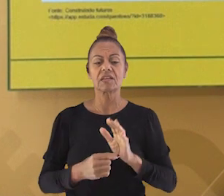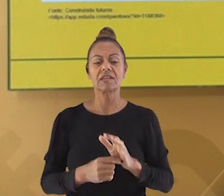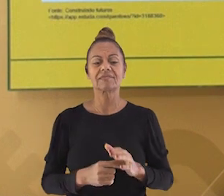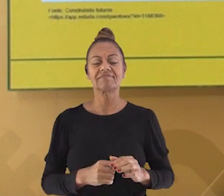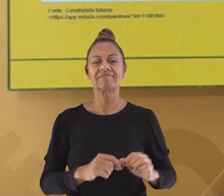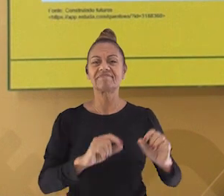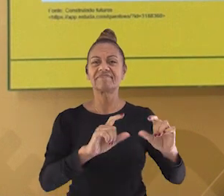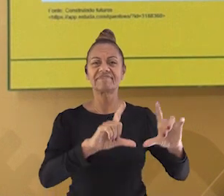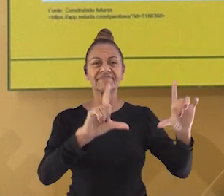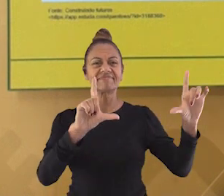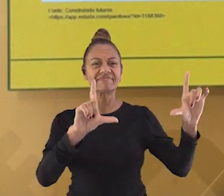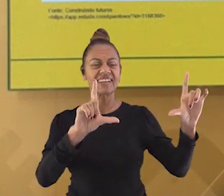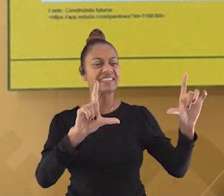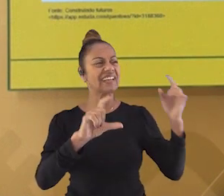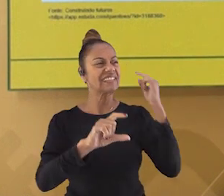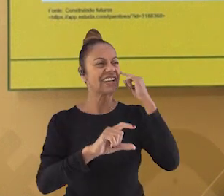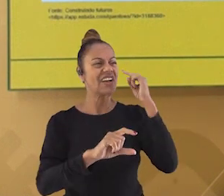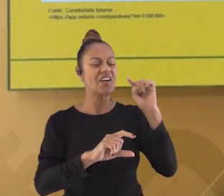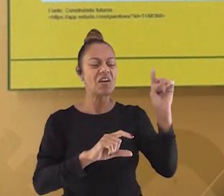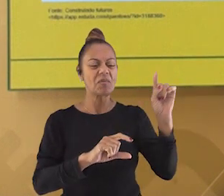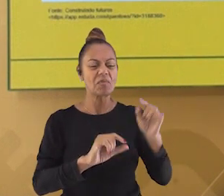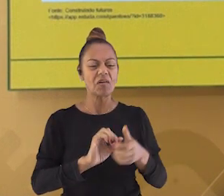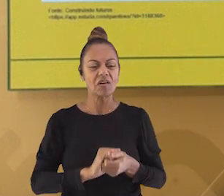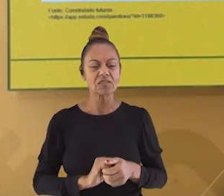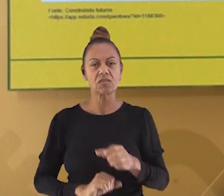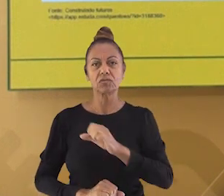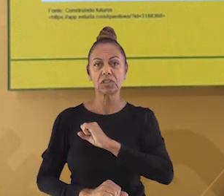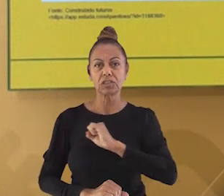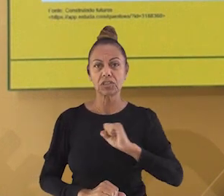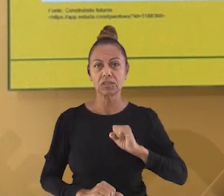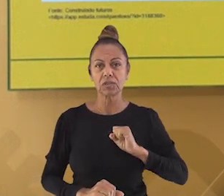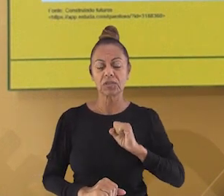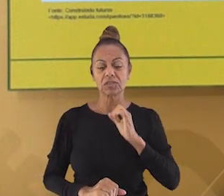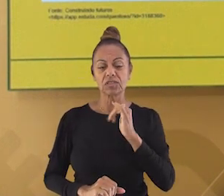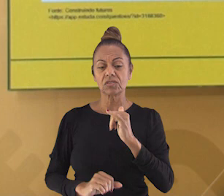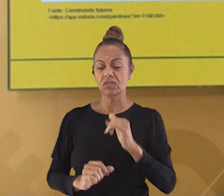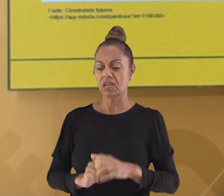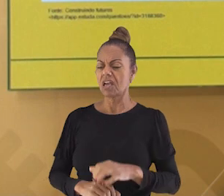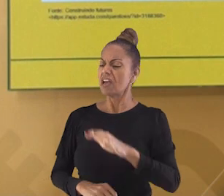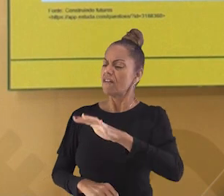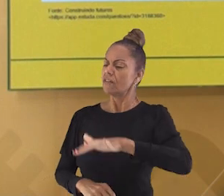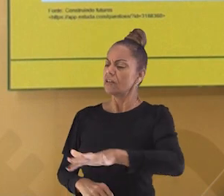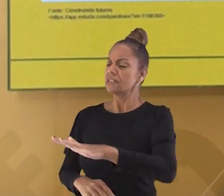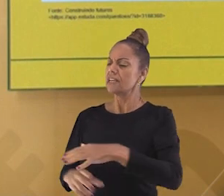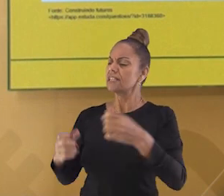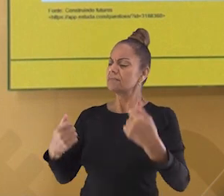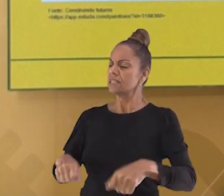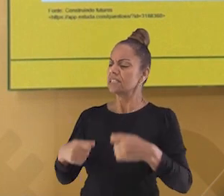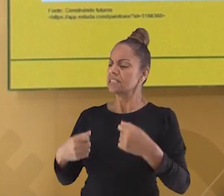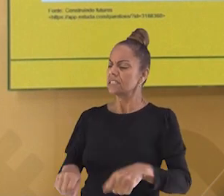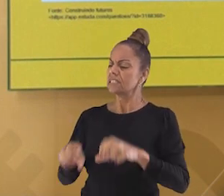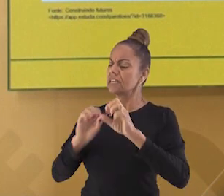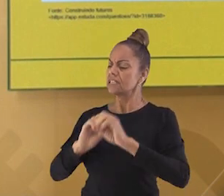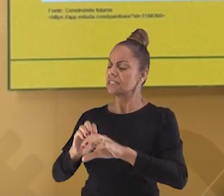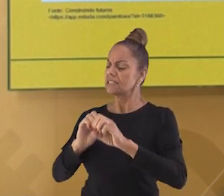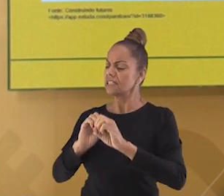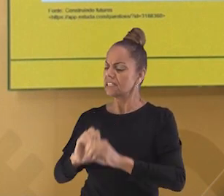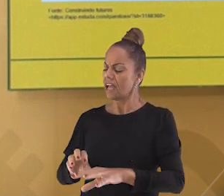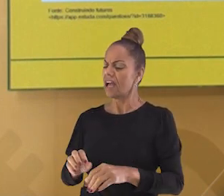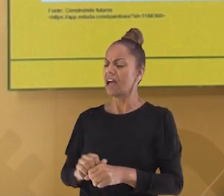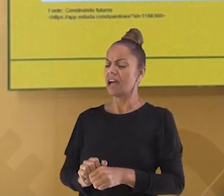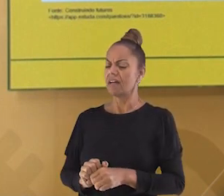sacerdote cristão e um indígena conversando, onde o sacerdote diz: vocês precisam ser catequizados